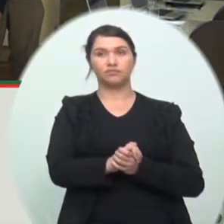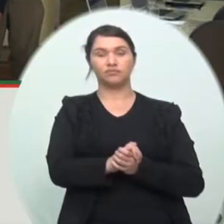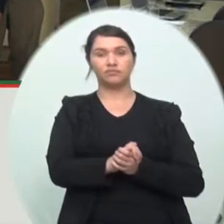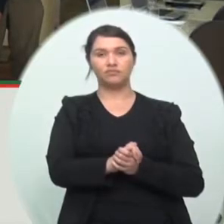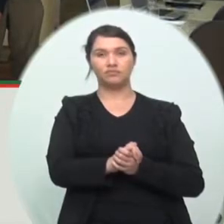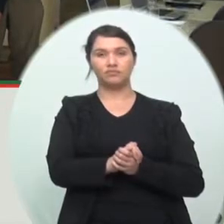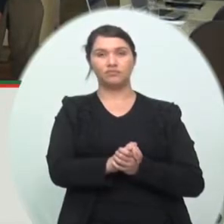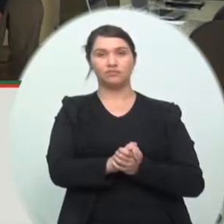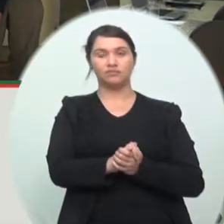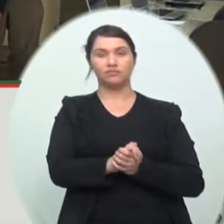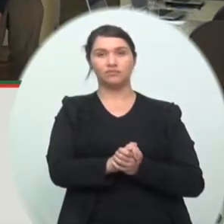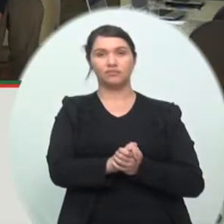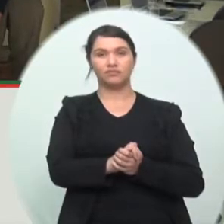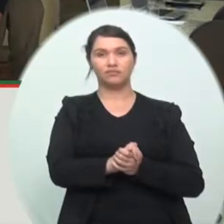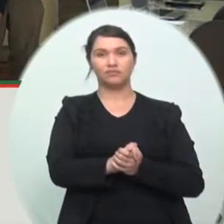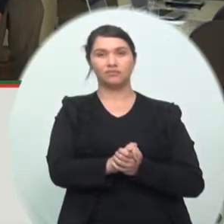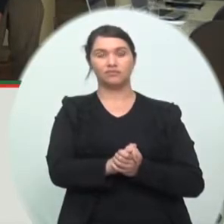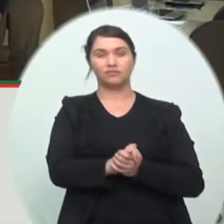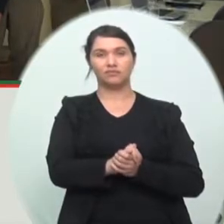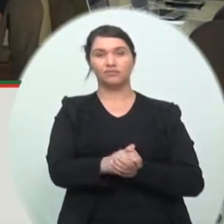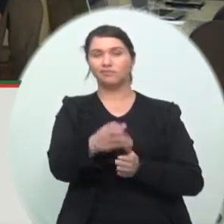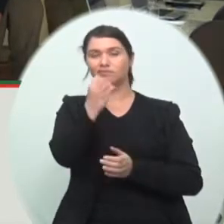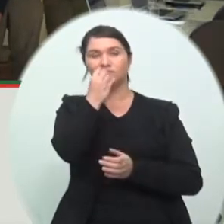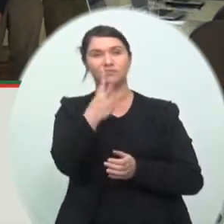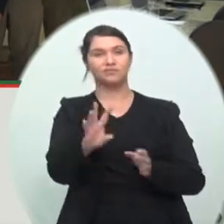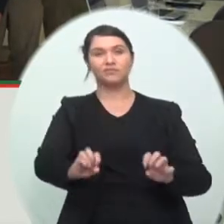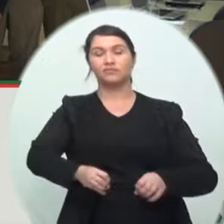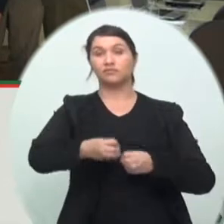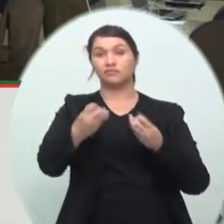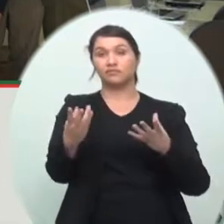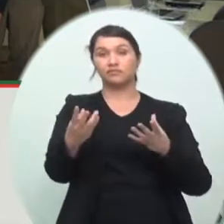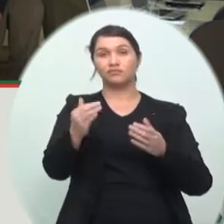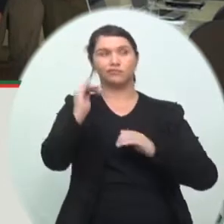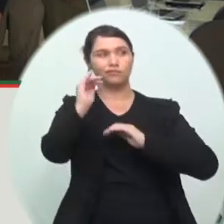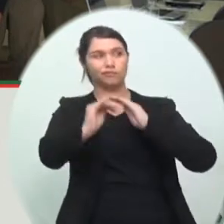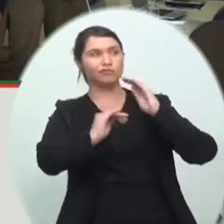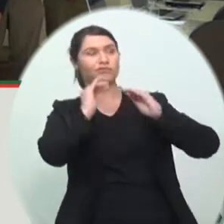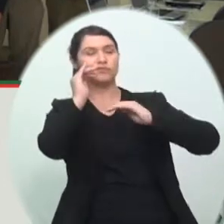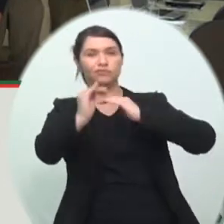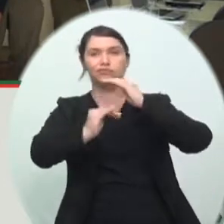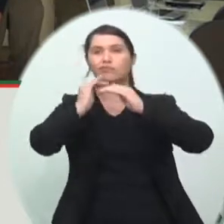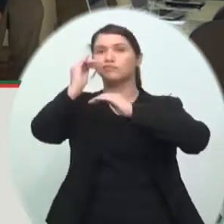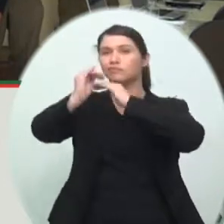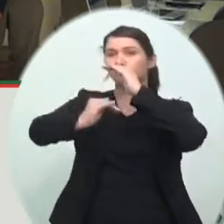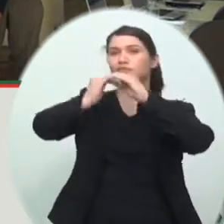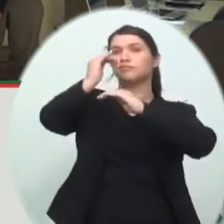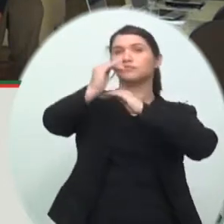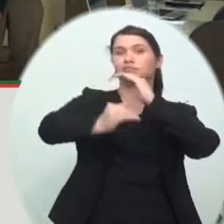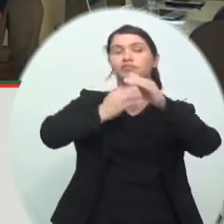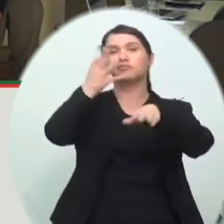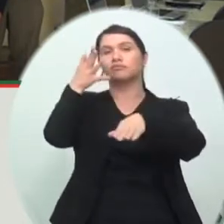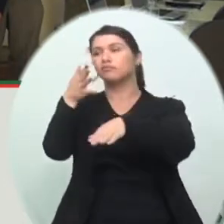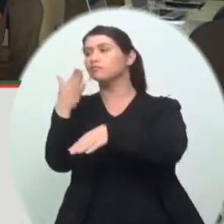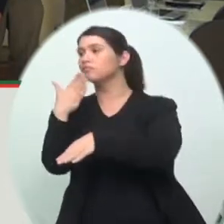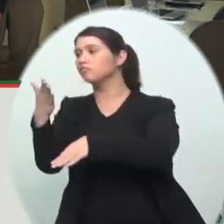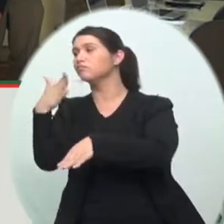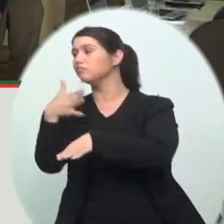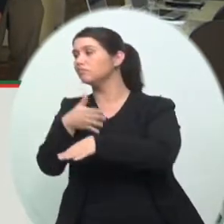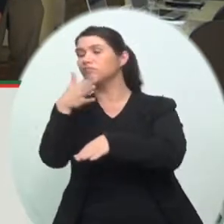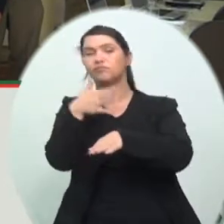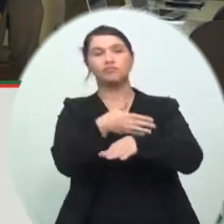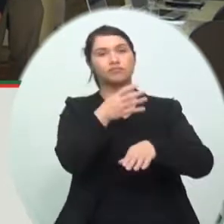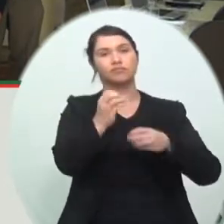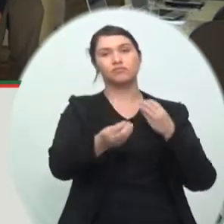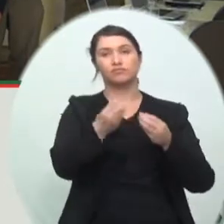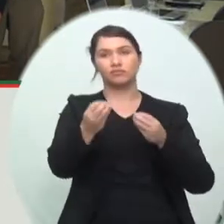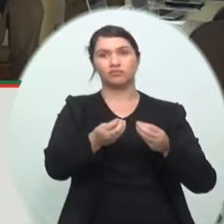Correia, né, Dimitri? E depois nós fomos indo, tentando cada vez mais a participação. Lógico, como